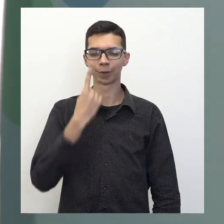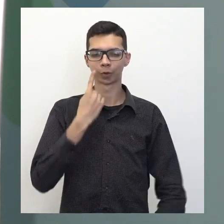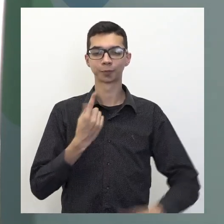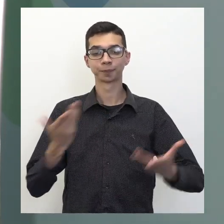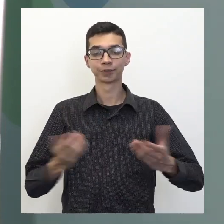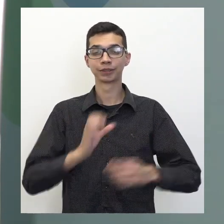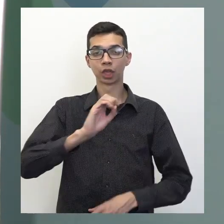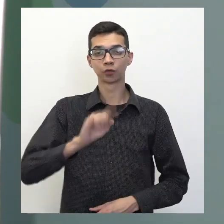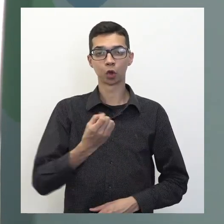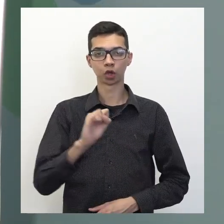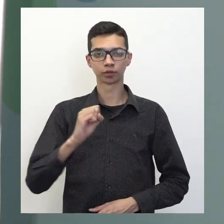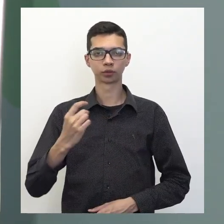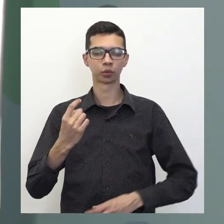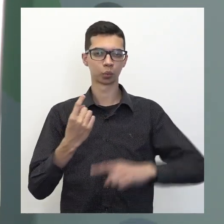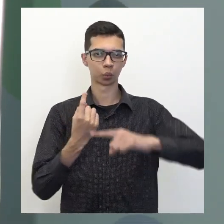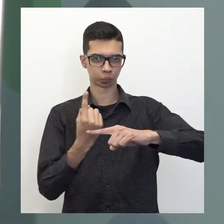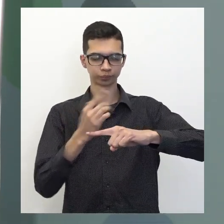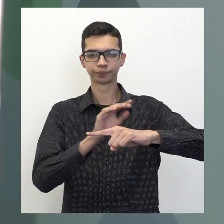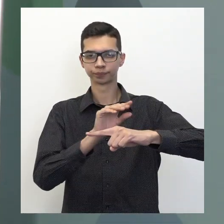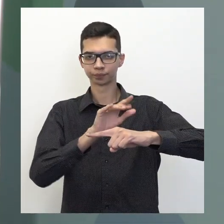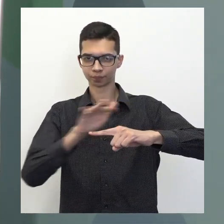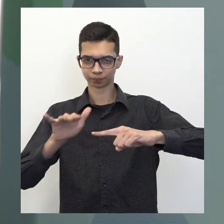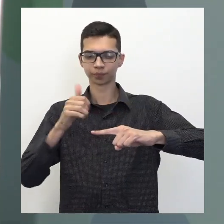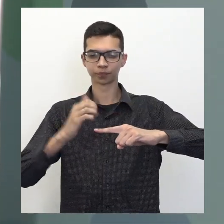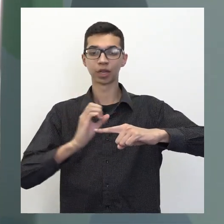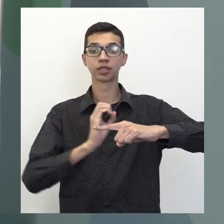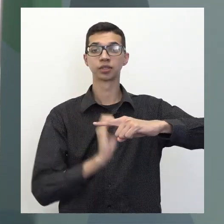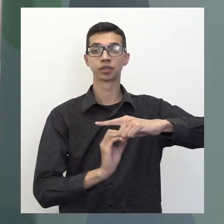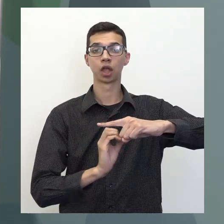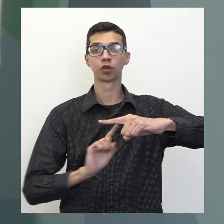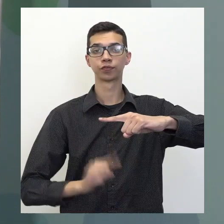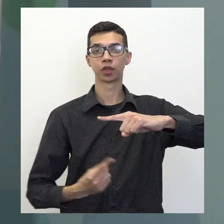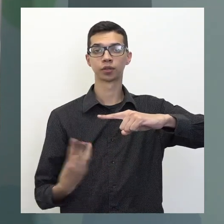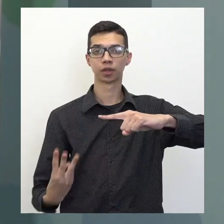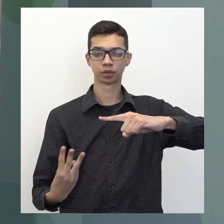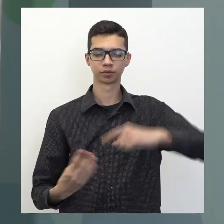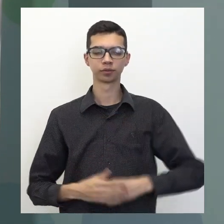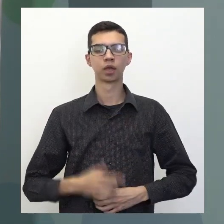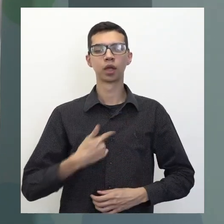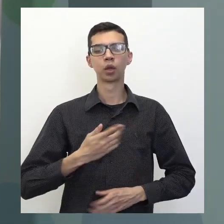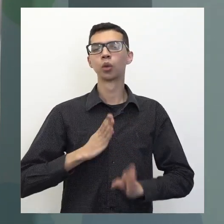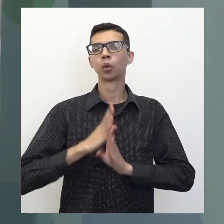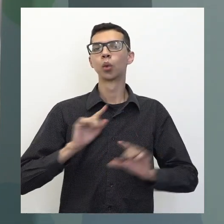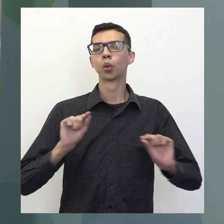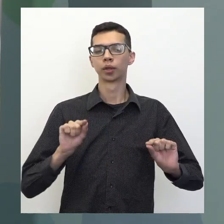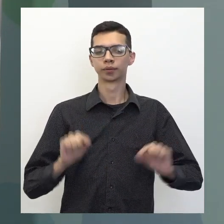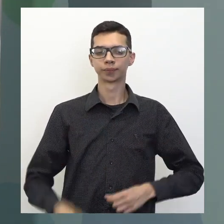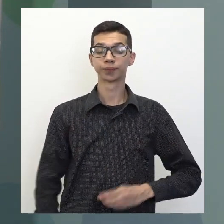hora que eu faço aqui a conta, eu vou achar que o Kc dessa equação química vai